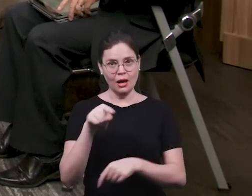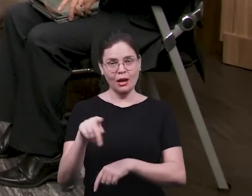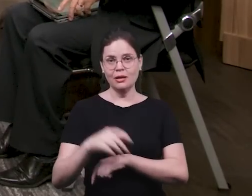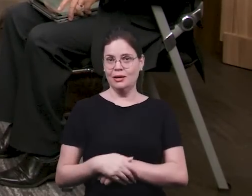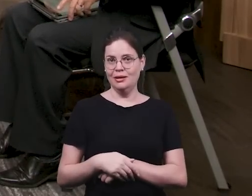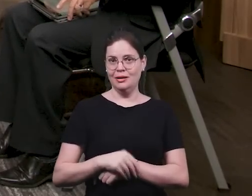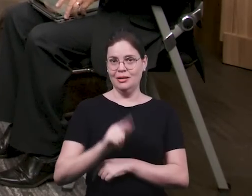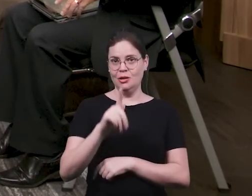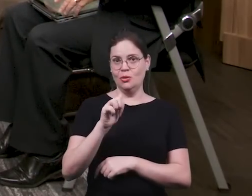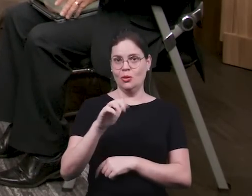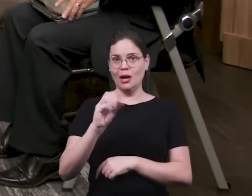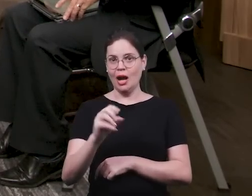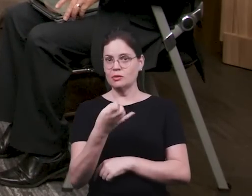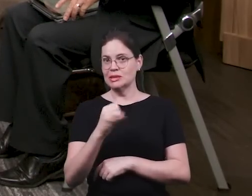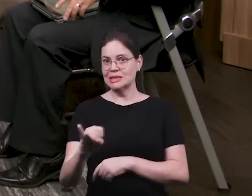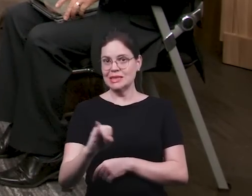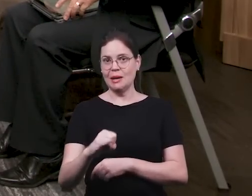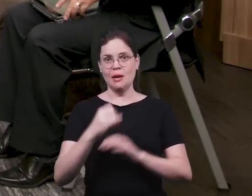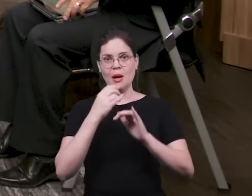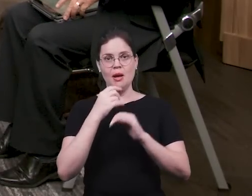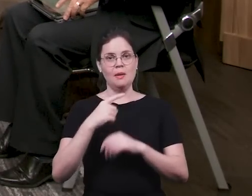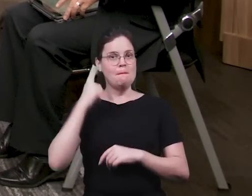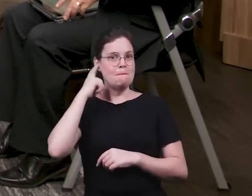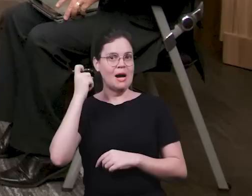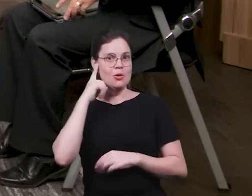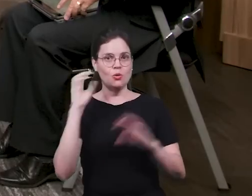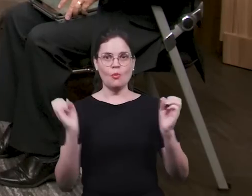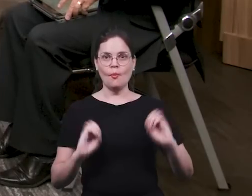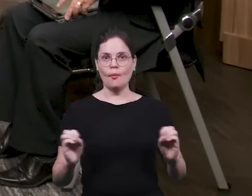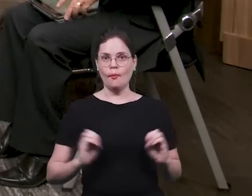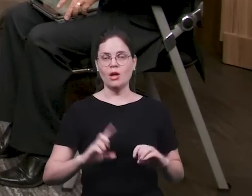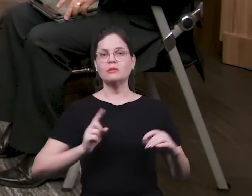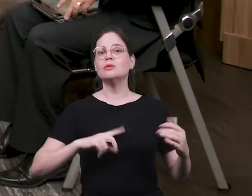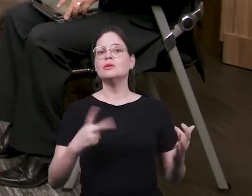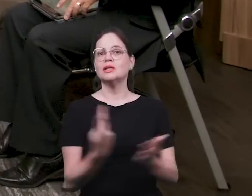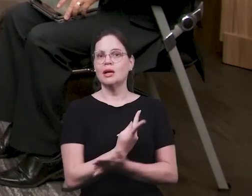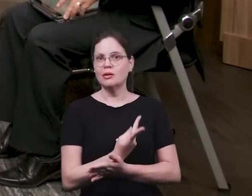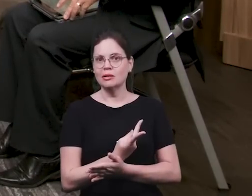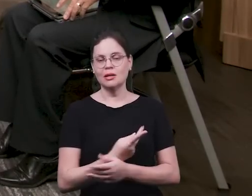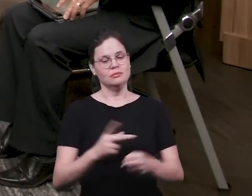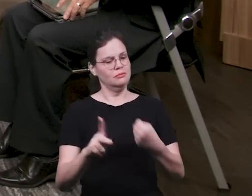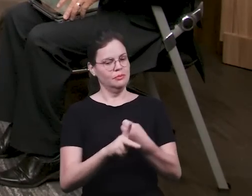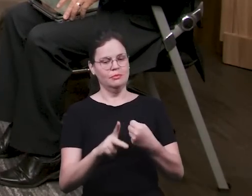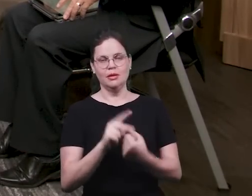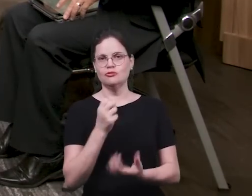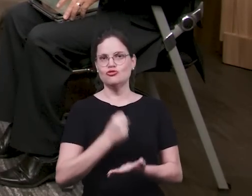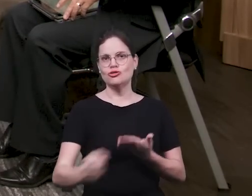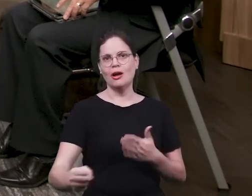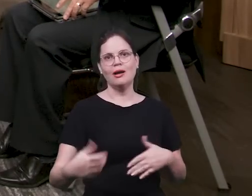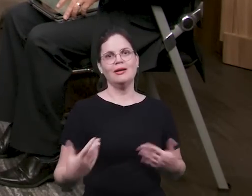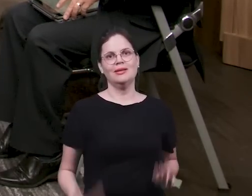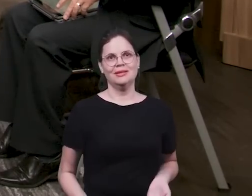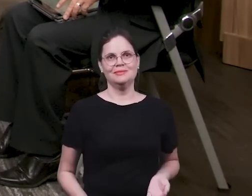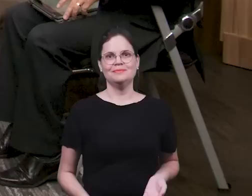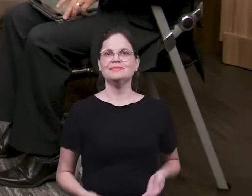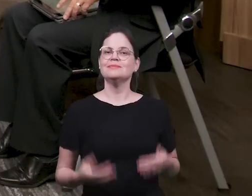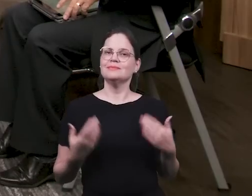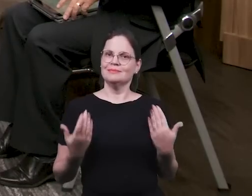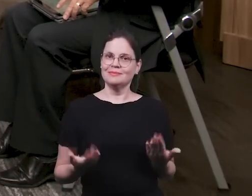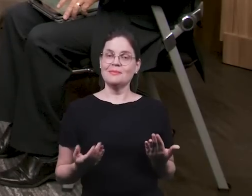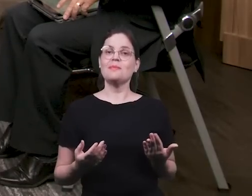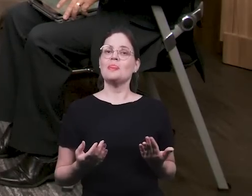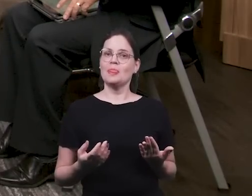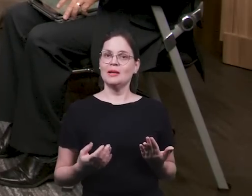não cantasse, Pedro estava morto. E é isso que a igreja deixou de ouvir, o canto do galo. E